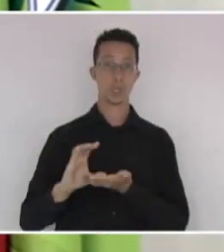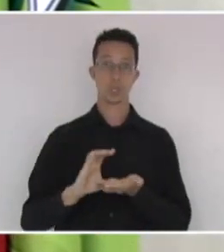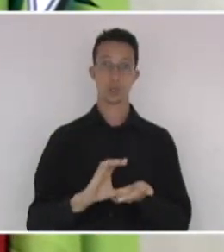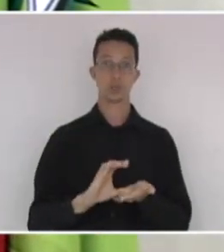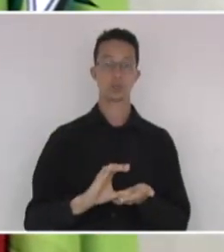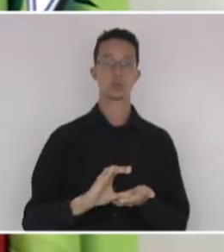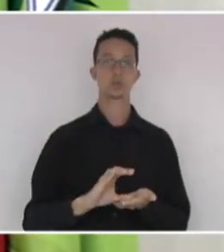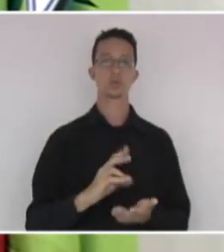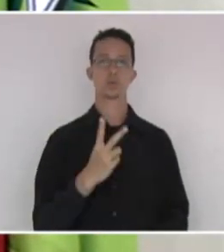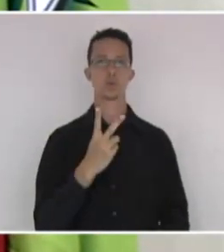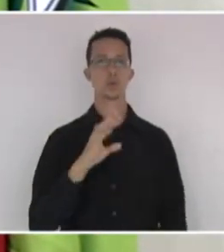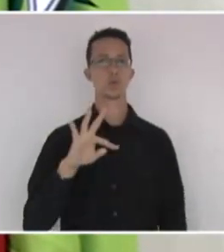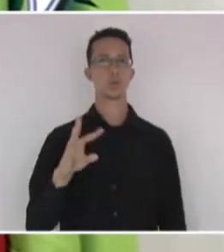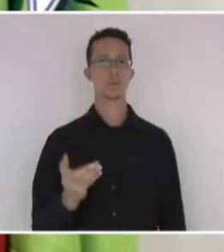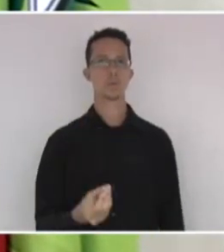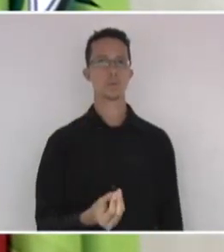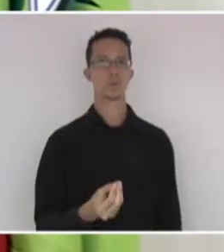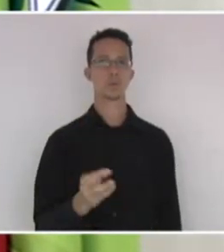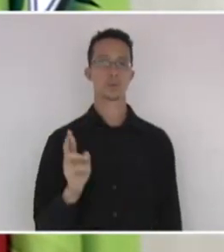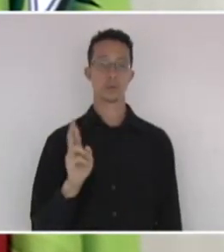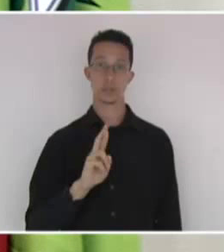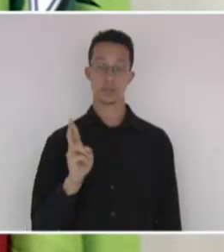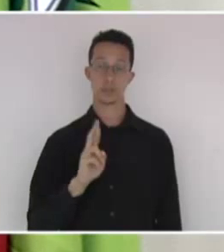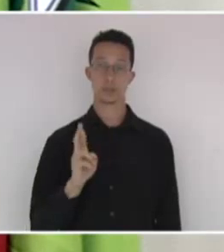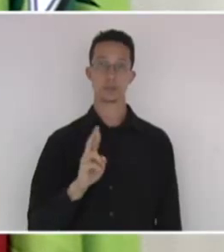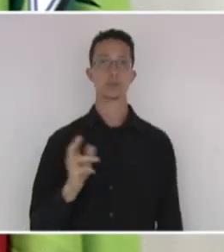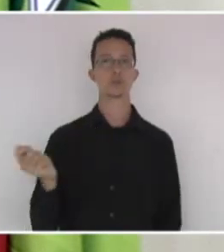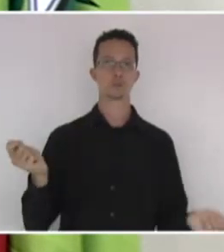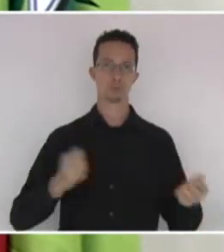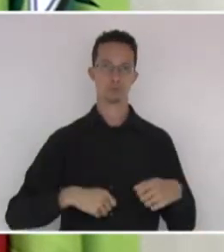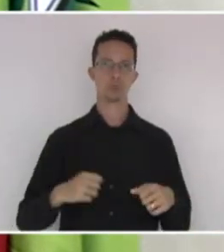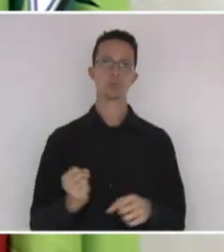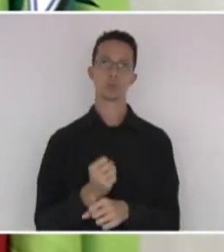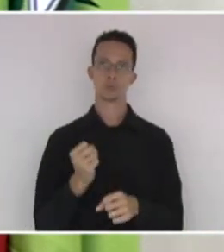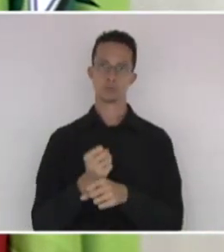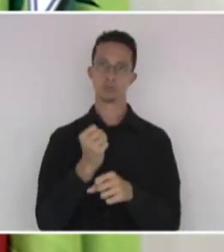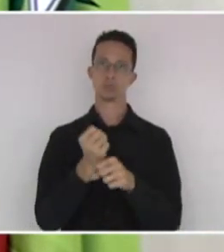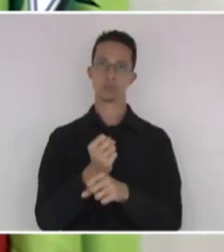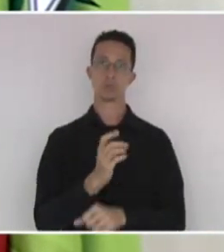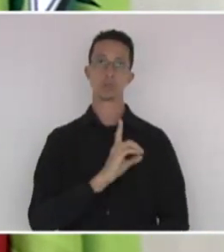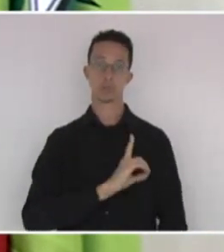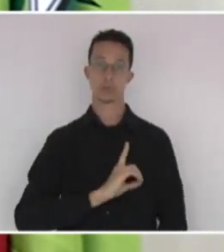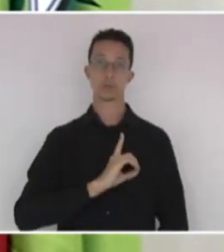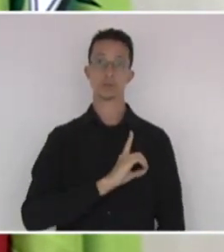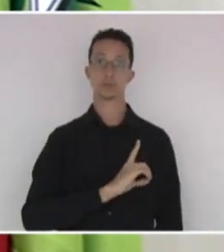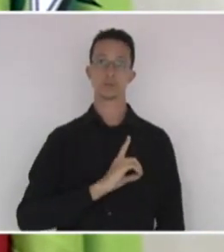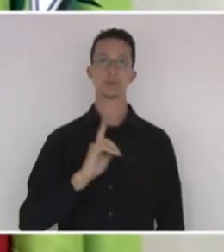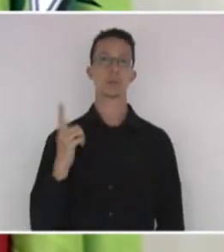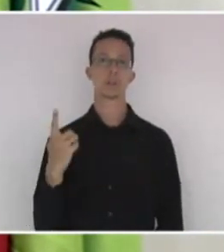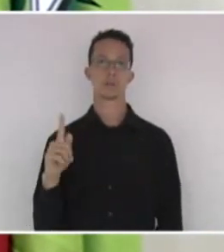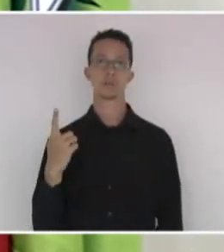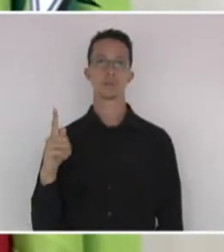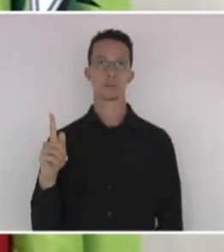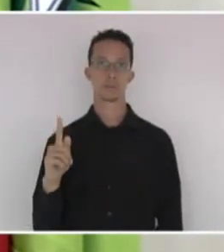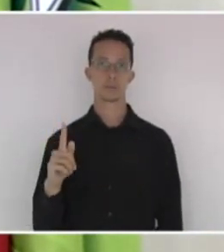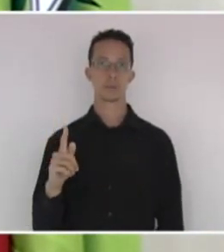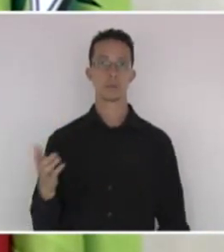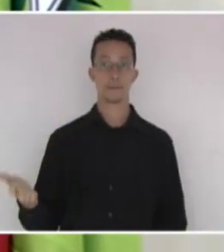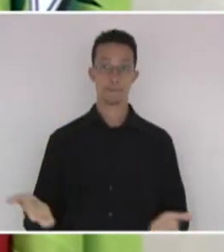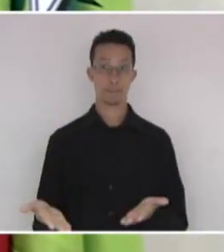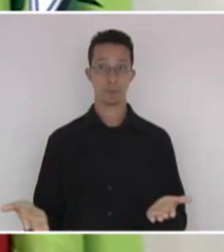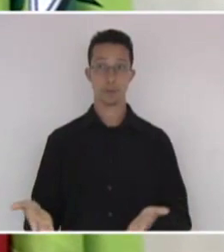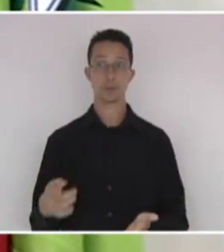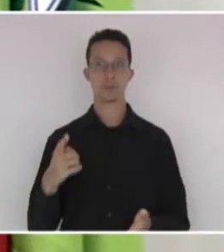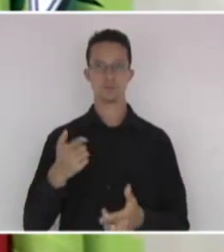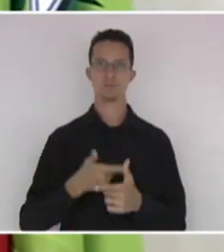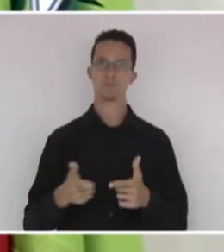que poderiam ser suficientes para a construção da delegacia de Gaspar. Hoje, numa situação